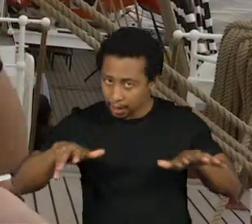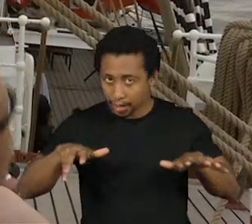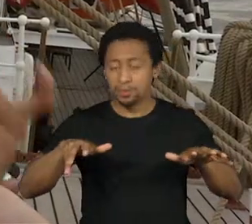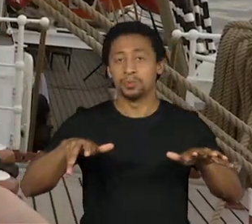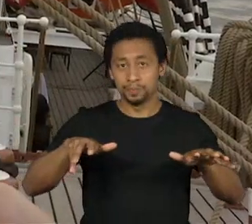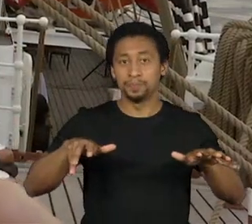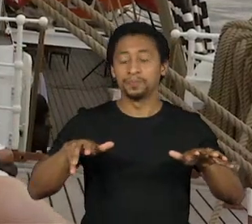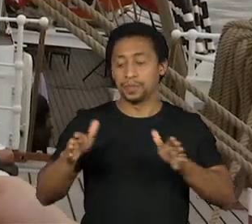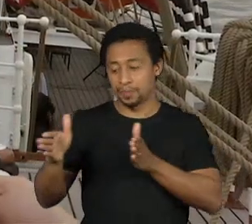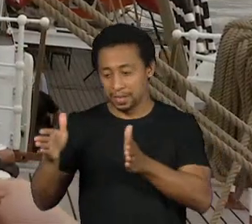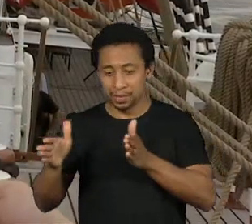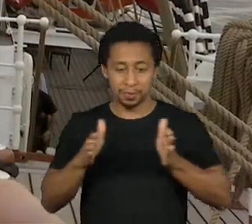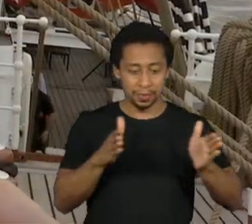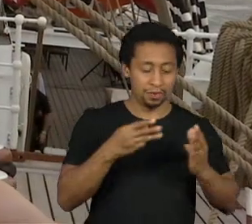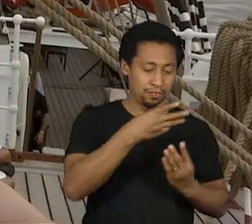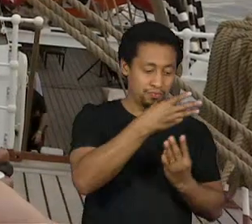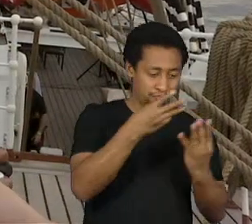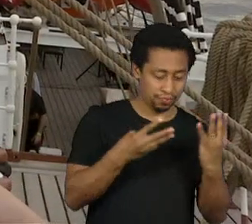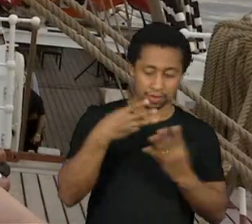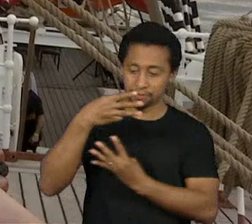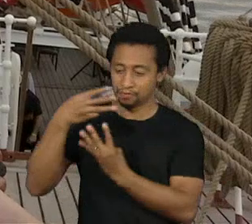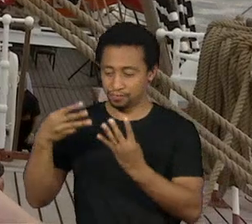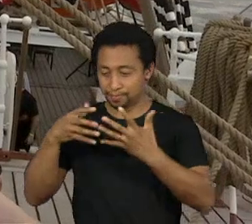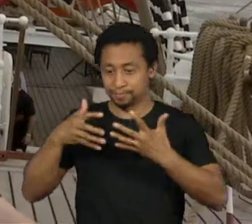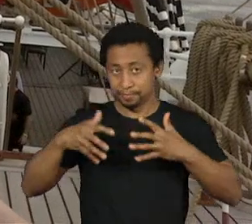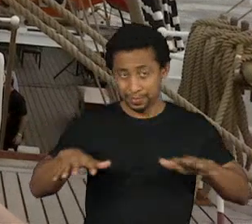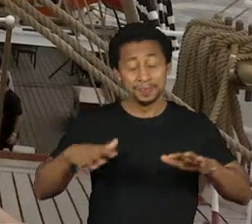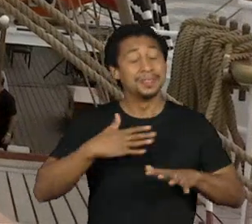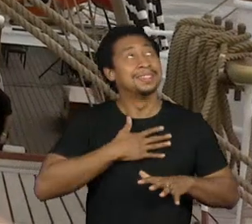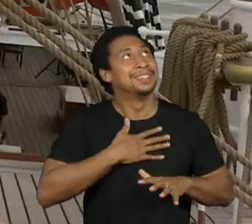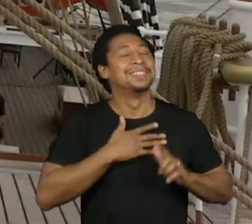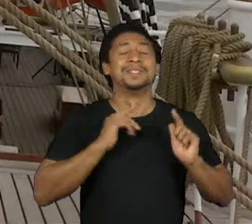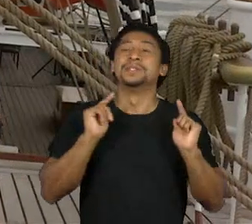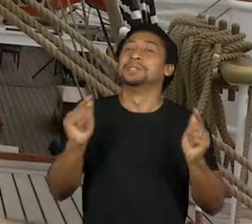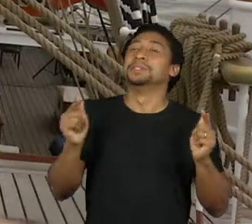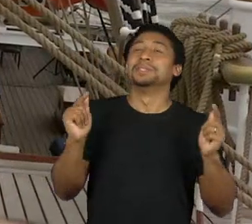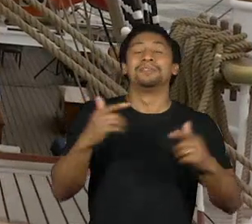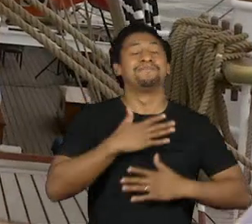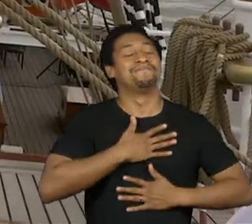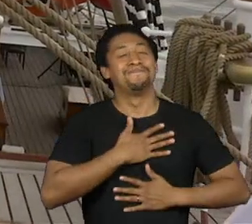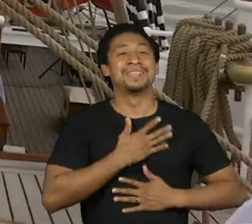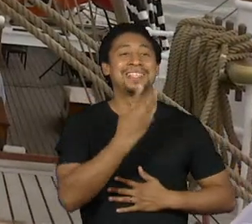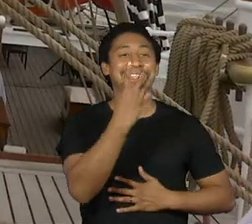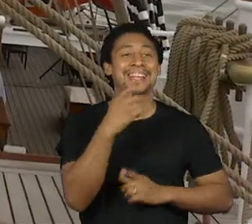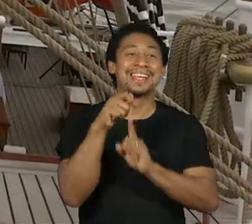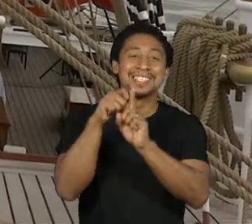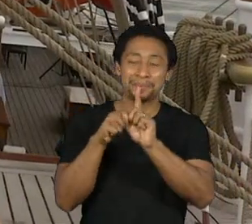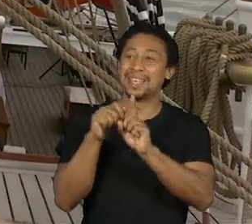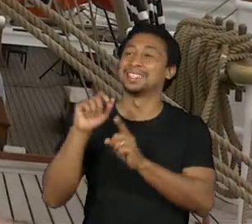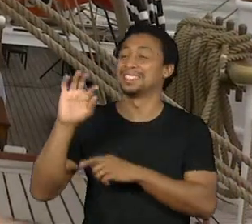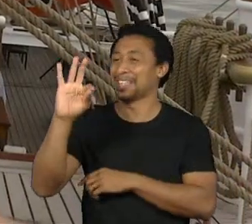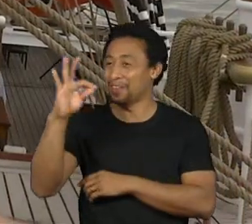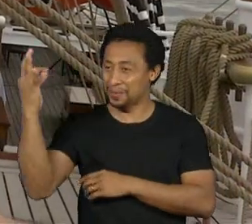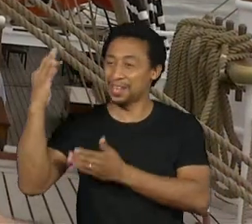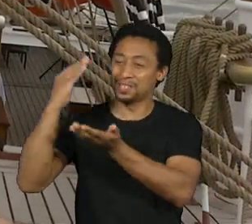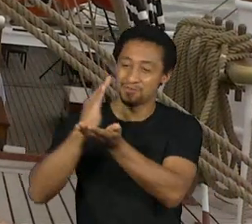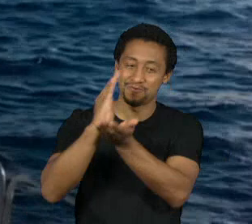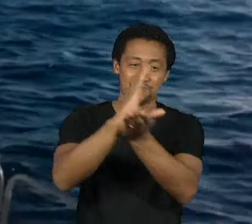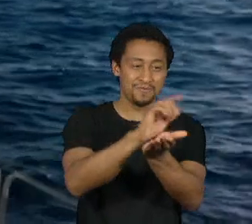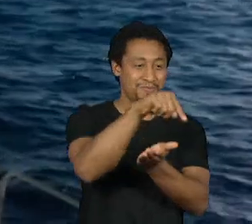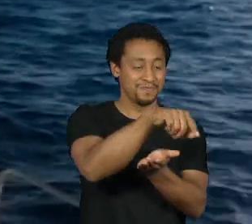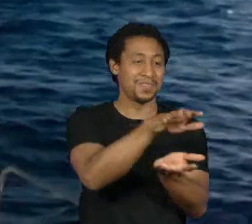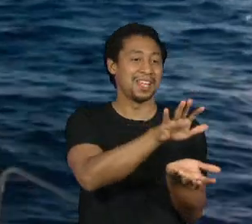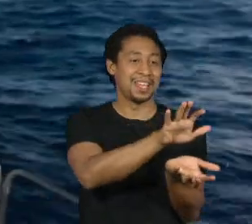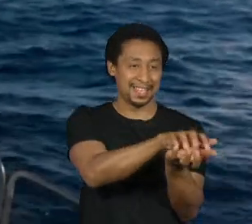duas estações. Foi bem divertido, foram 3 meses para vir da França até